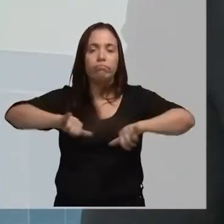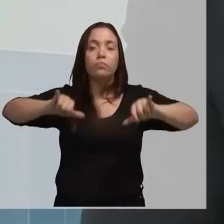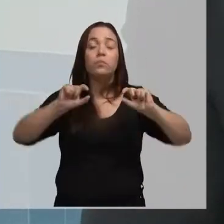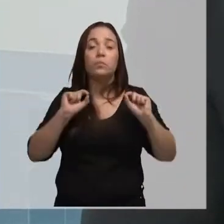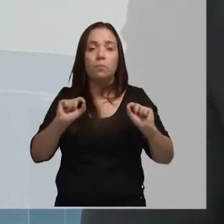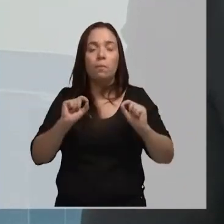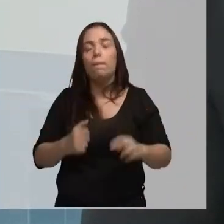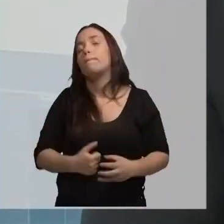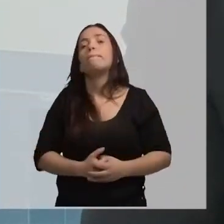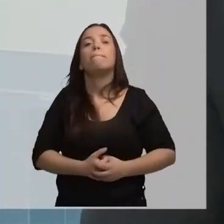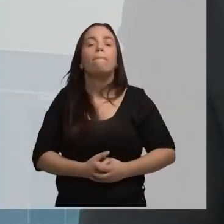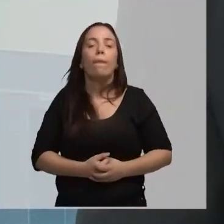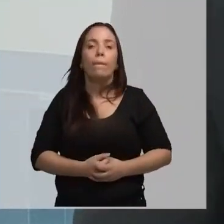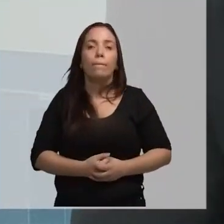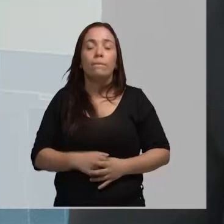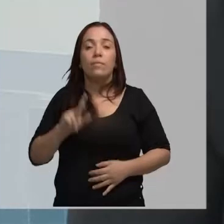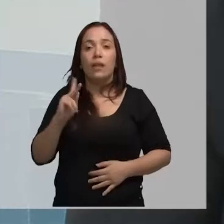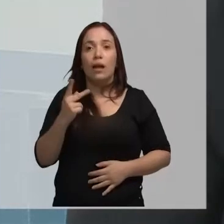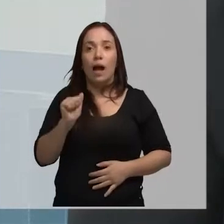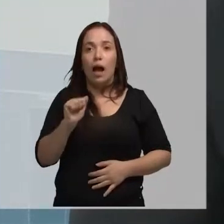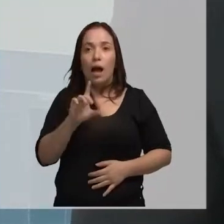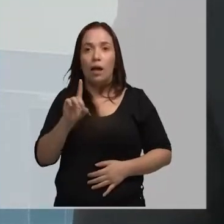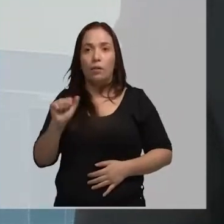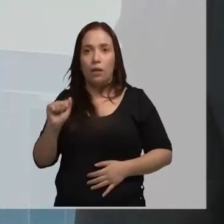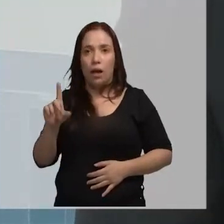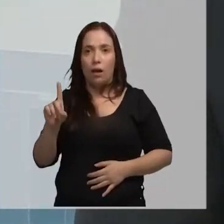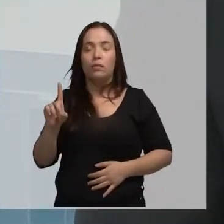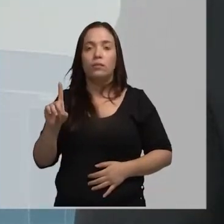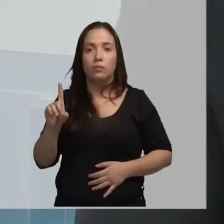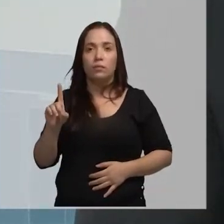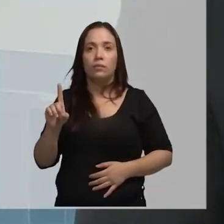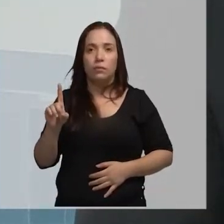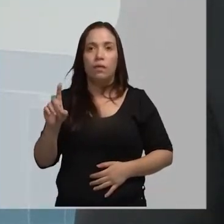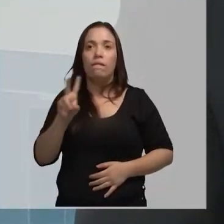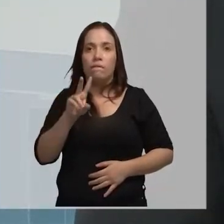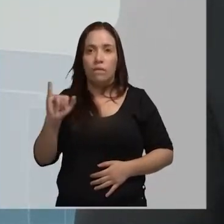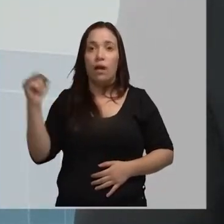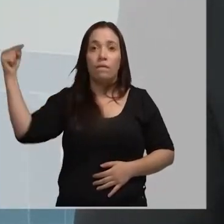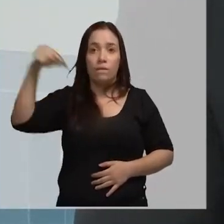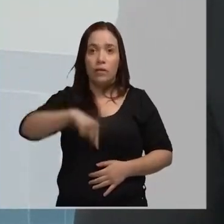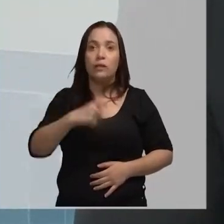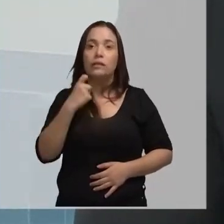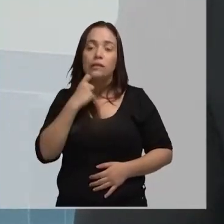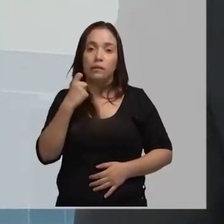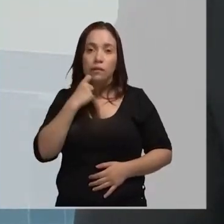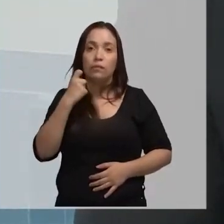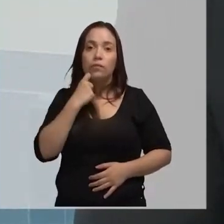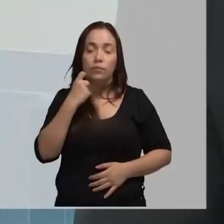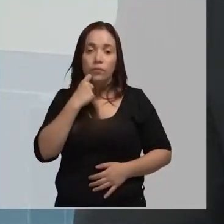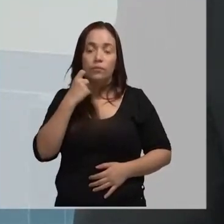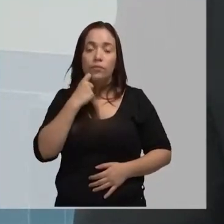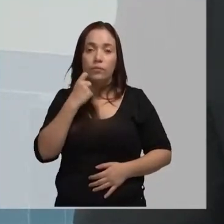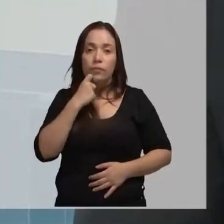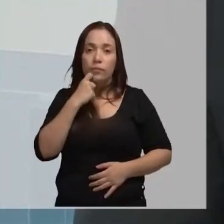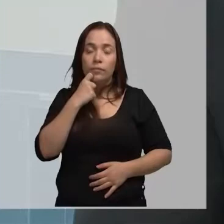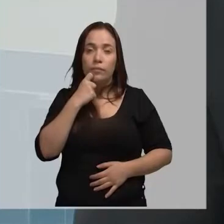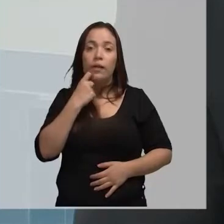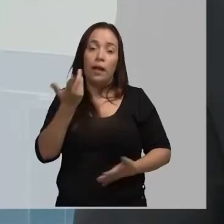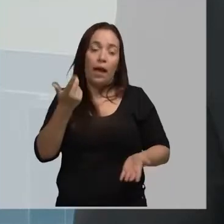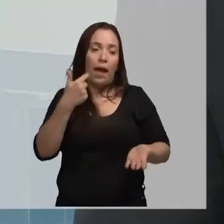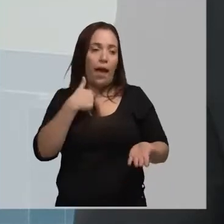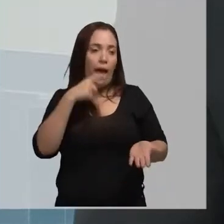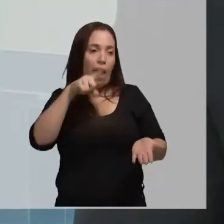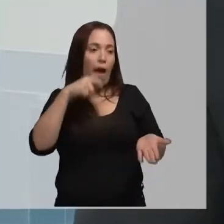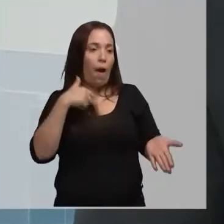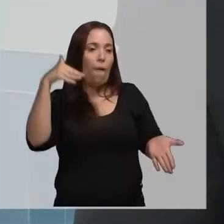falar que o Haddad também vai vir também na sexta-feira, não? Aí que eu ia deixar por último, mas